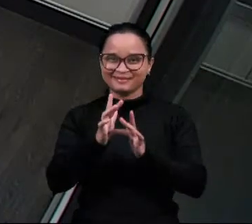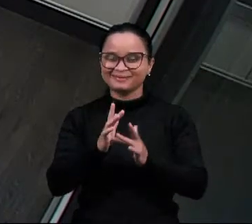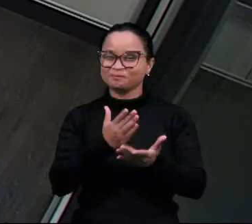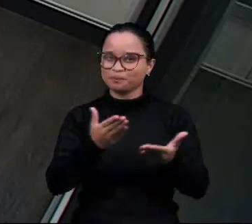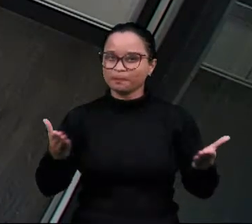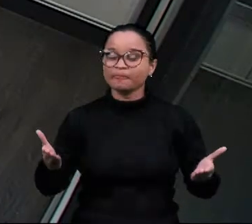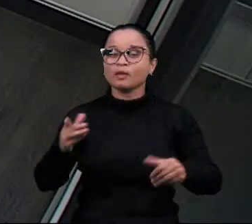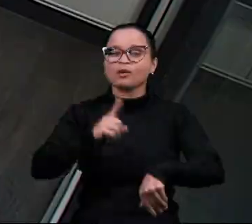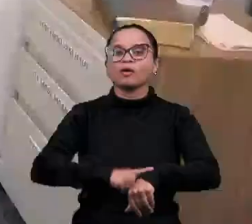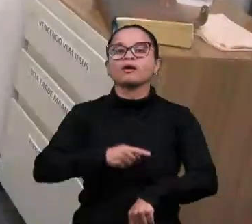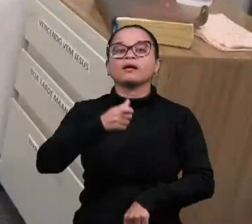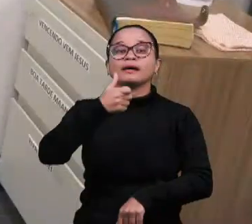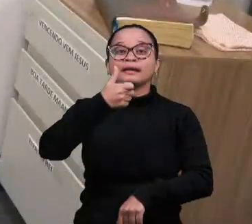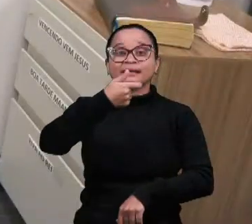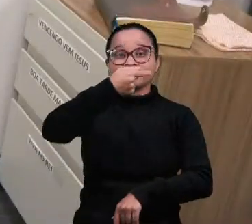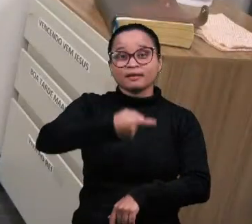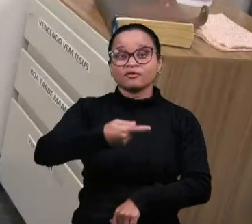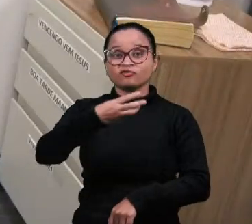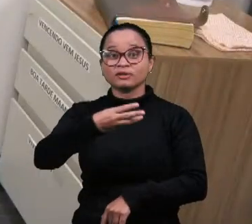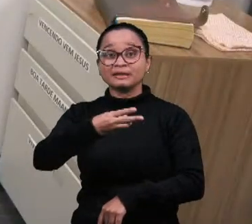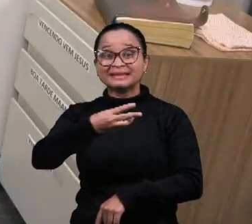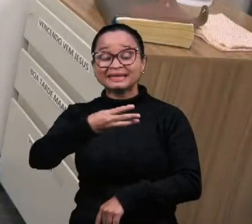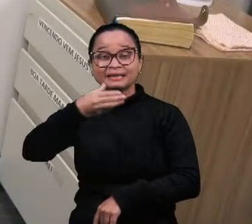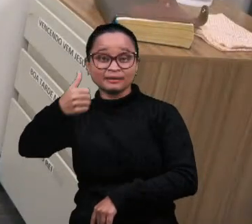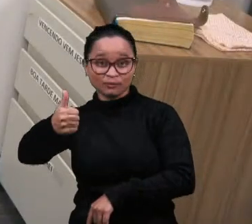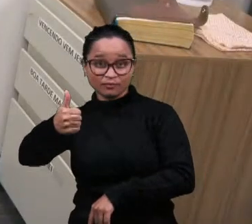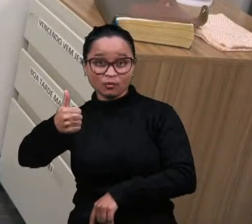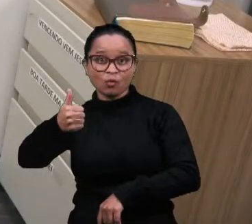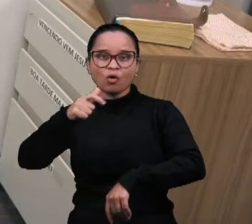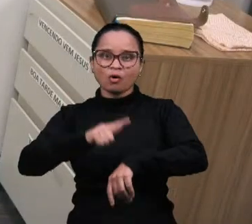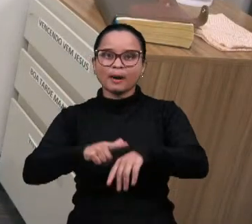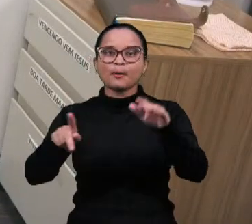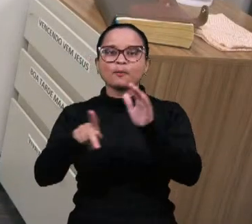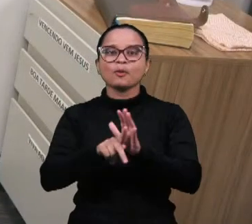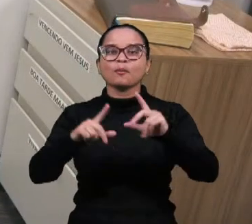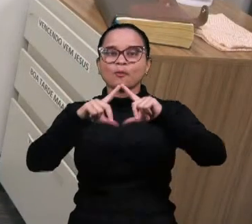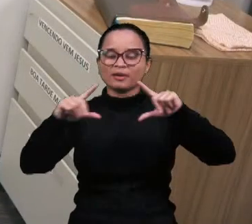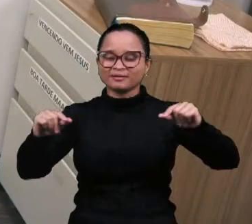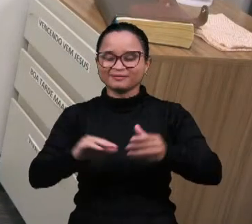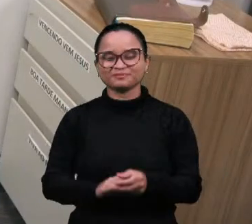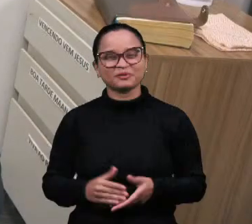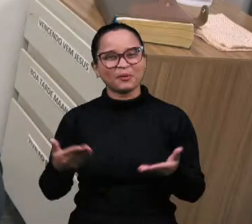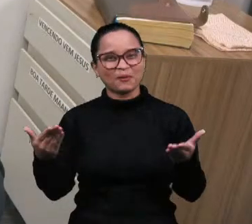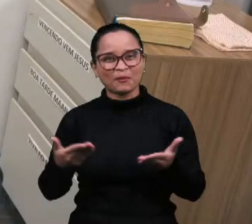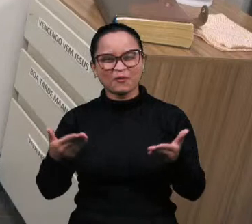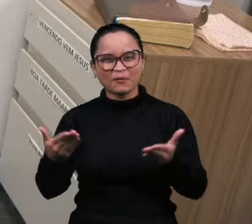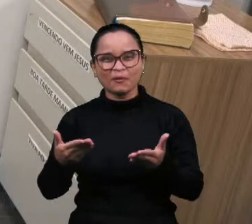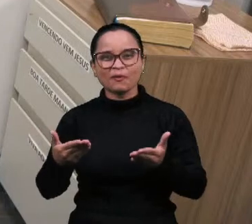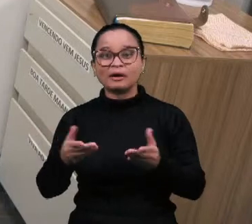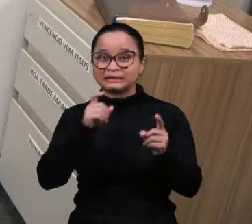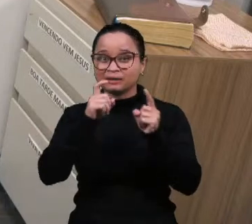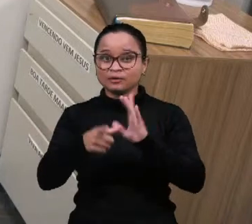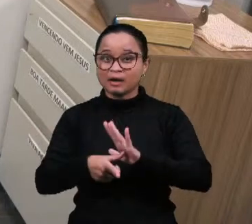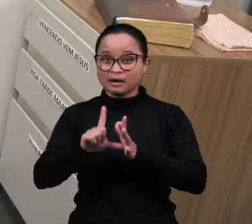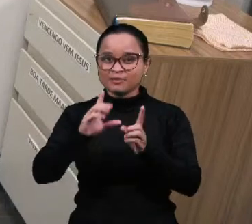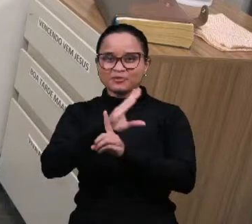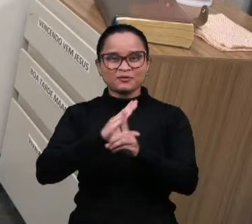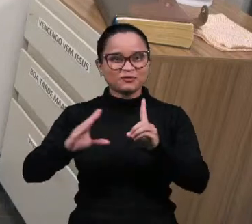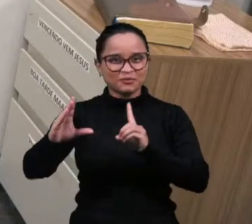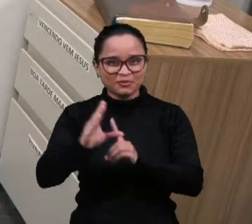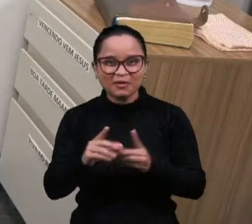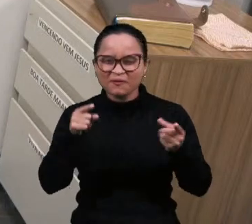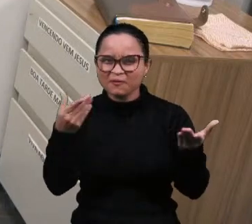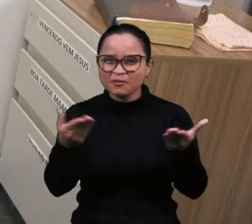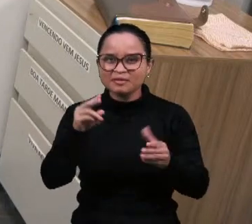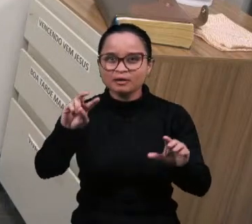mais 31 minutos no horário de Brasília. Hoje no nosso pré-culto nós estamos recebendo, você que nos acompanha pelas nossas